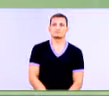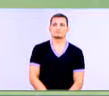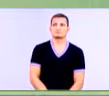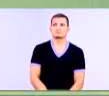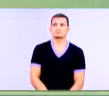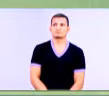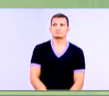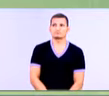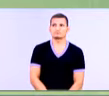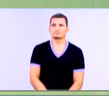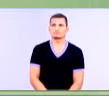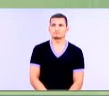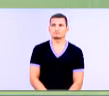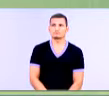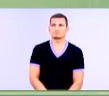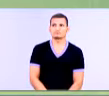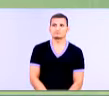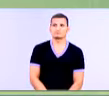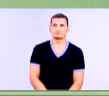Tá bem linda a minha letra, né?